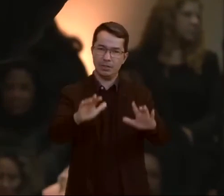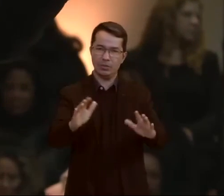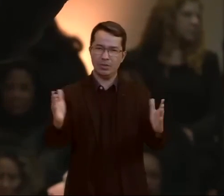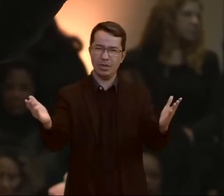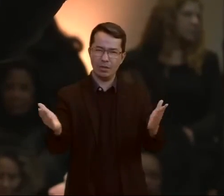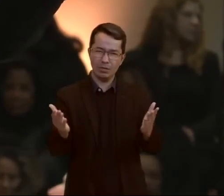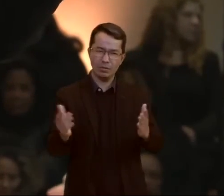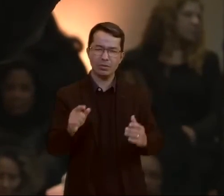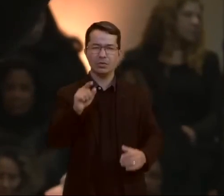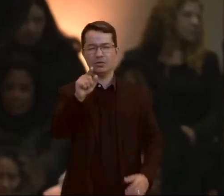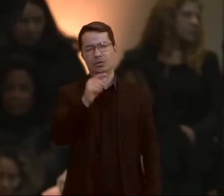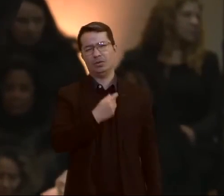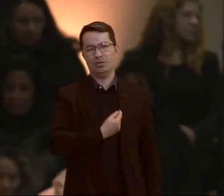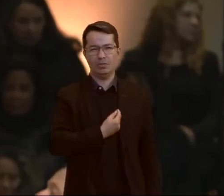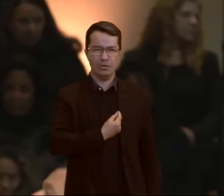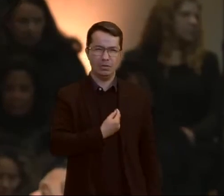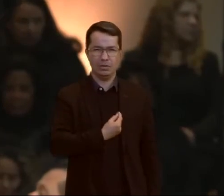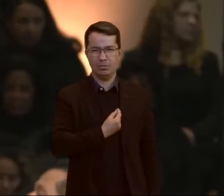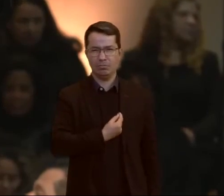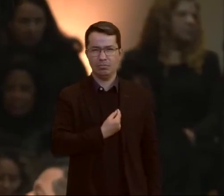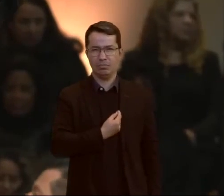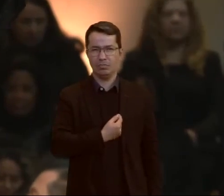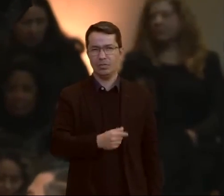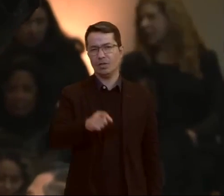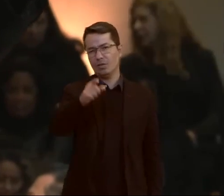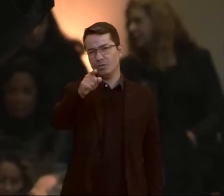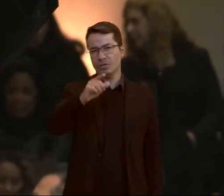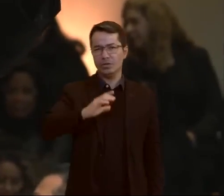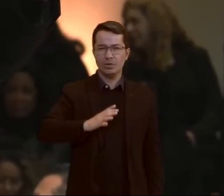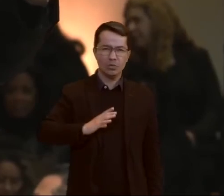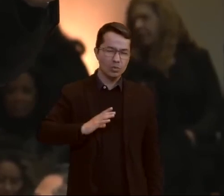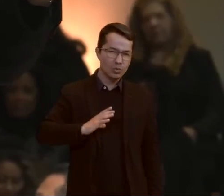uma chancela. Você vai ter que tomar coragem.